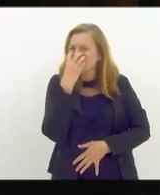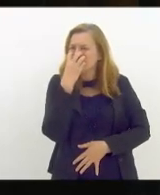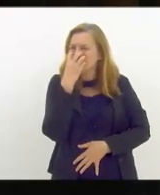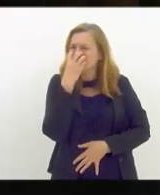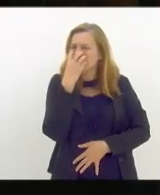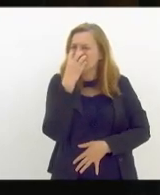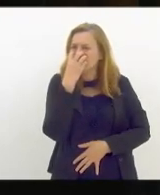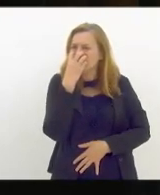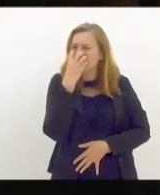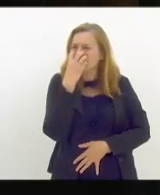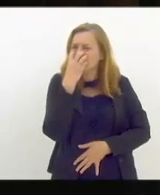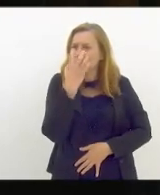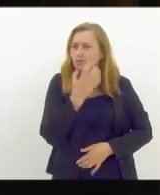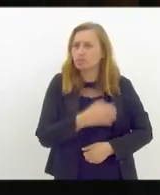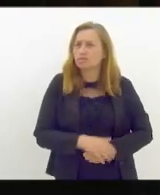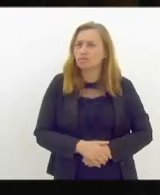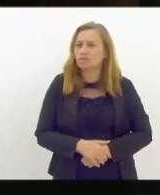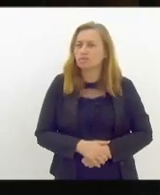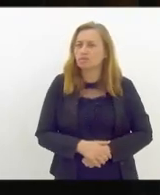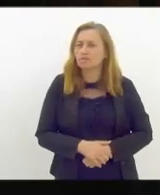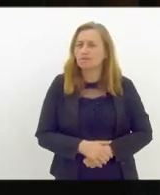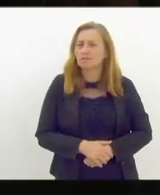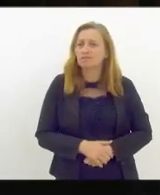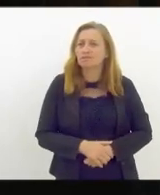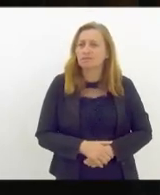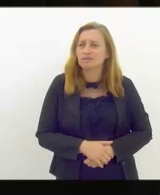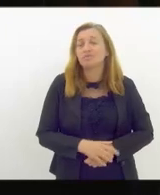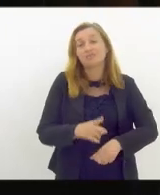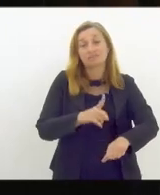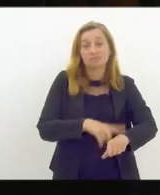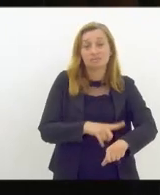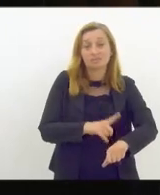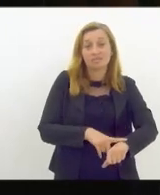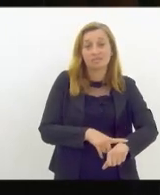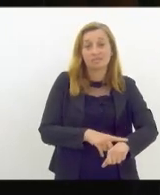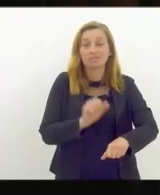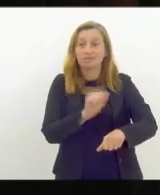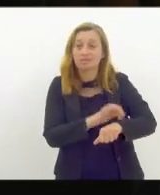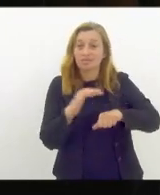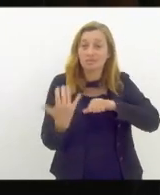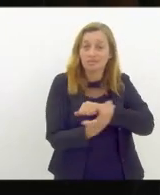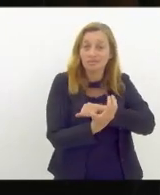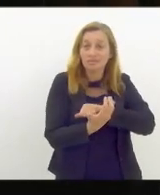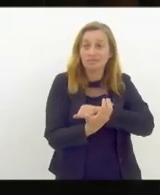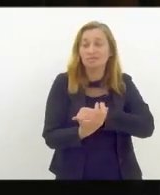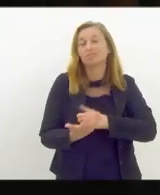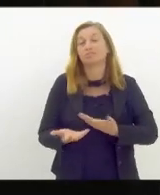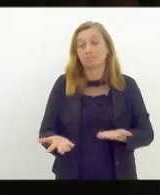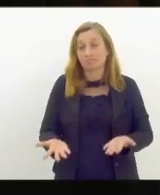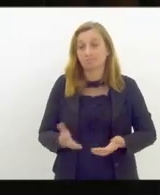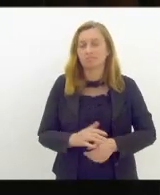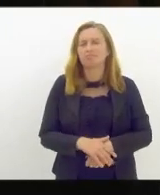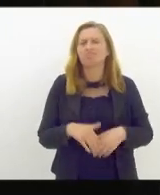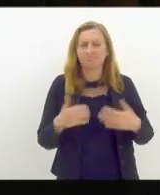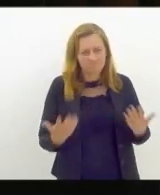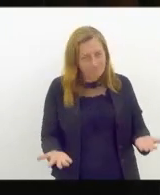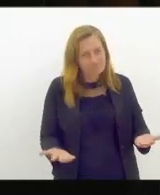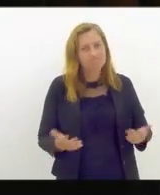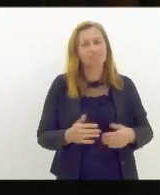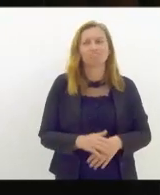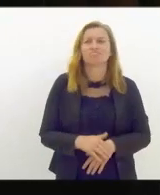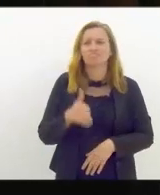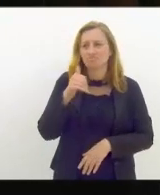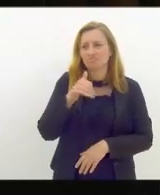ali a sua ansiedade no momento em que a Covid-19 acometeu. Então,